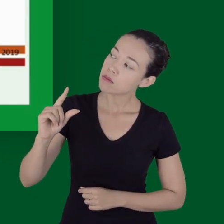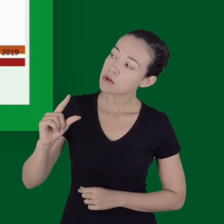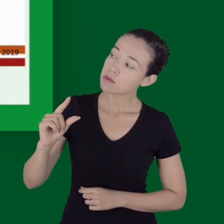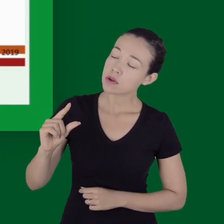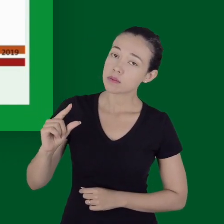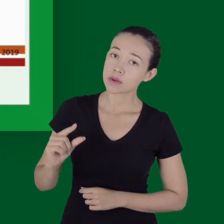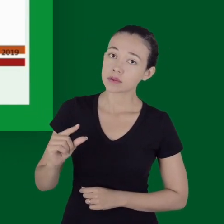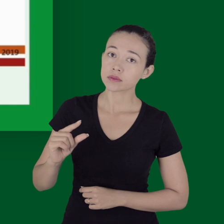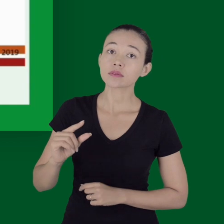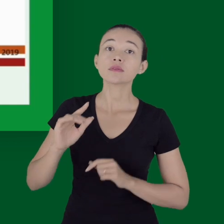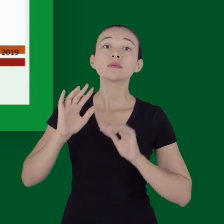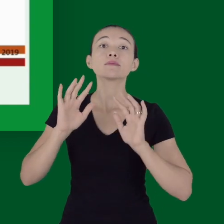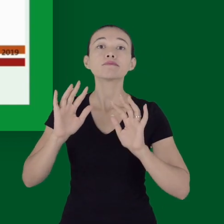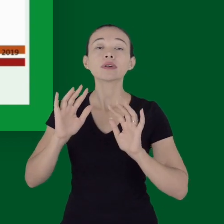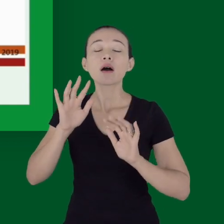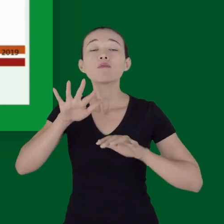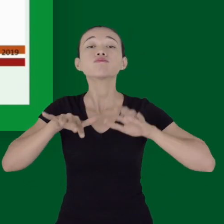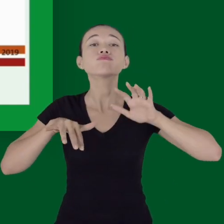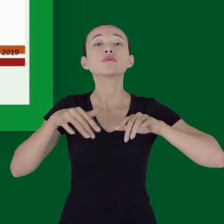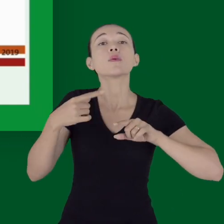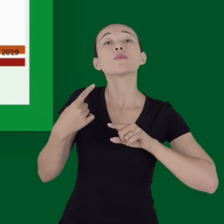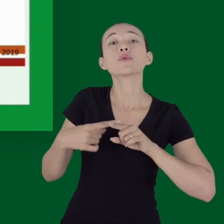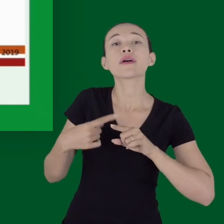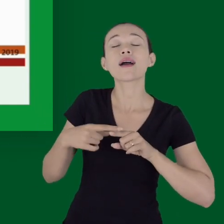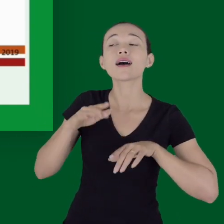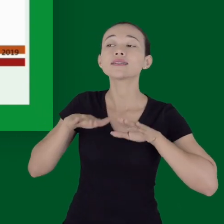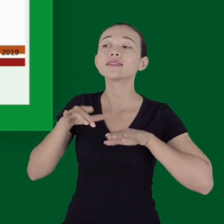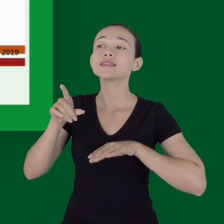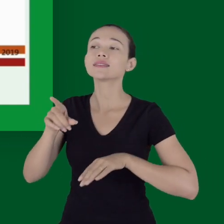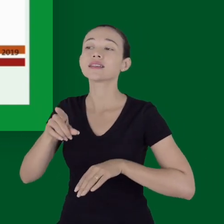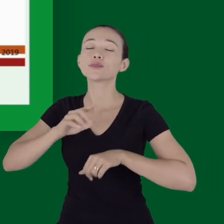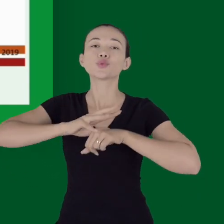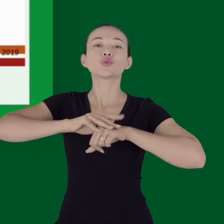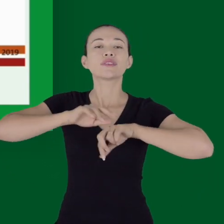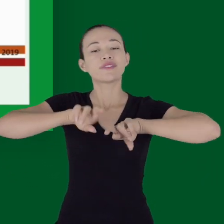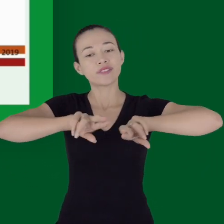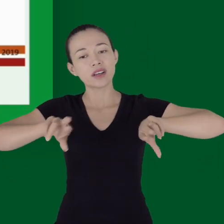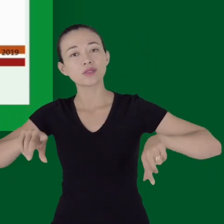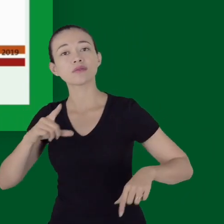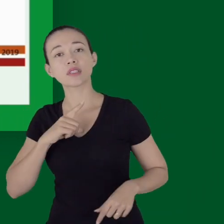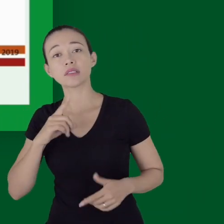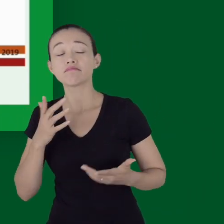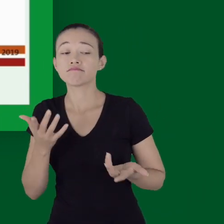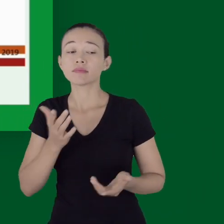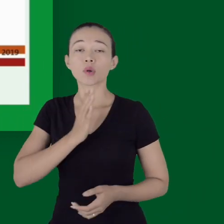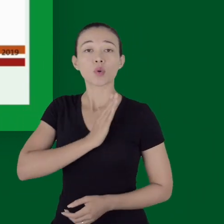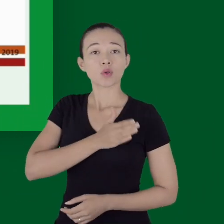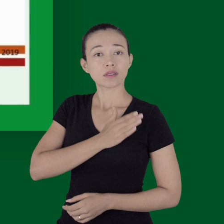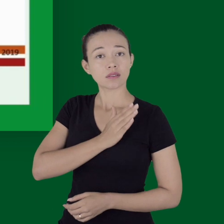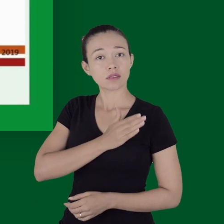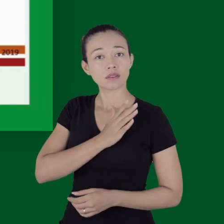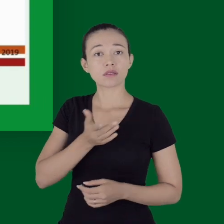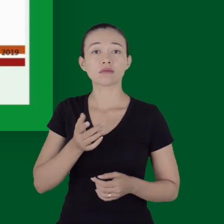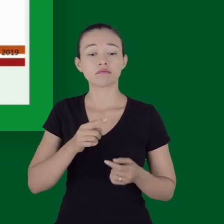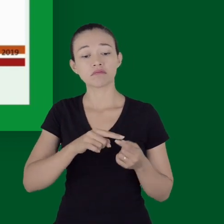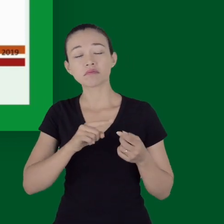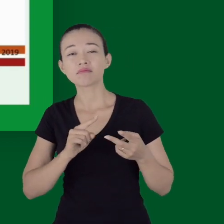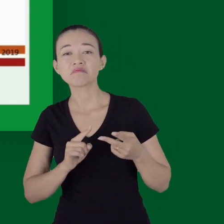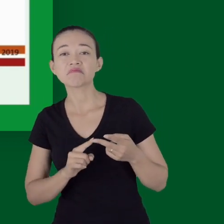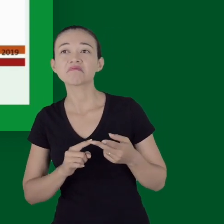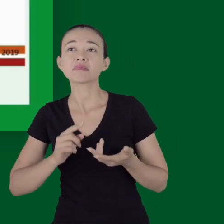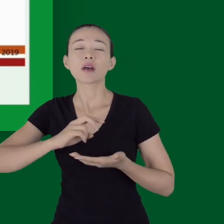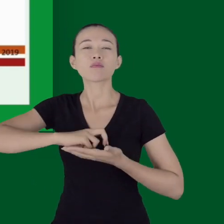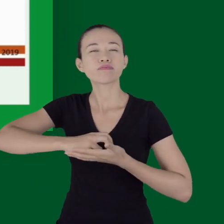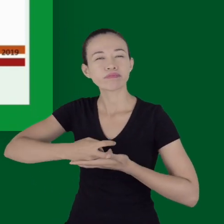que com o passar dos anos a incidência de afogamento vai caindo e ele começa a ser, então, mais associado à presença de comorbidades do indivíduo, como, por